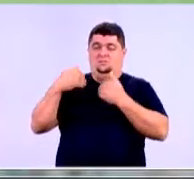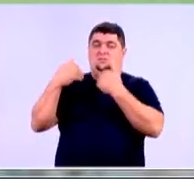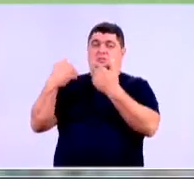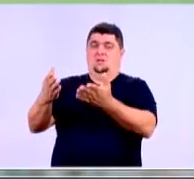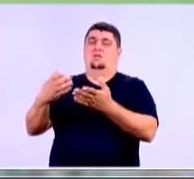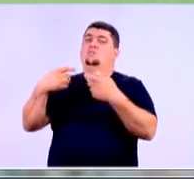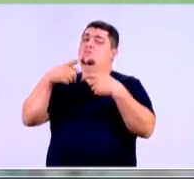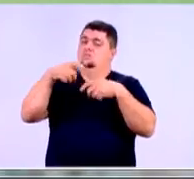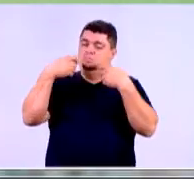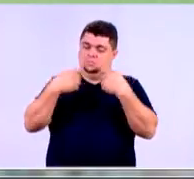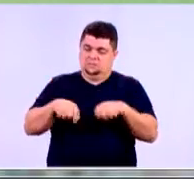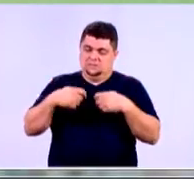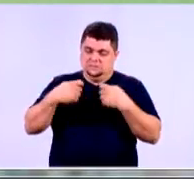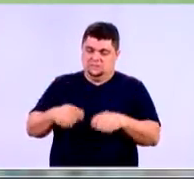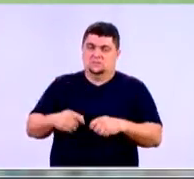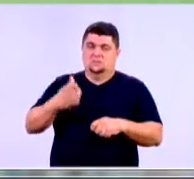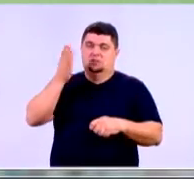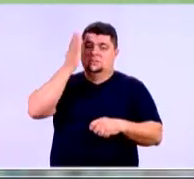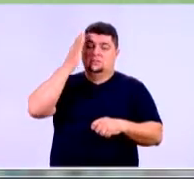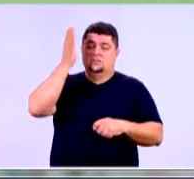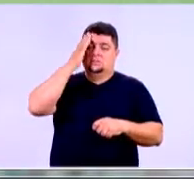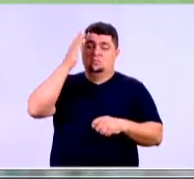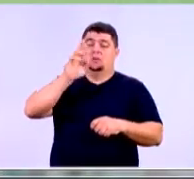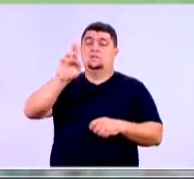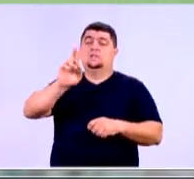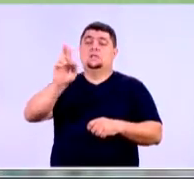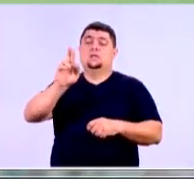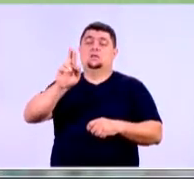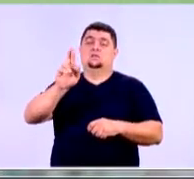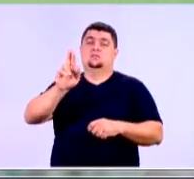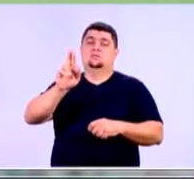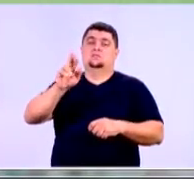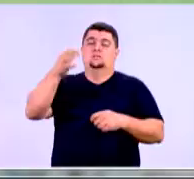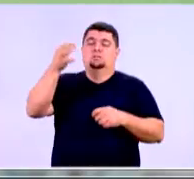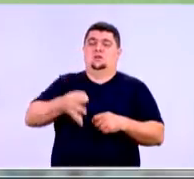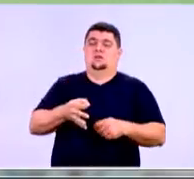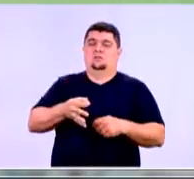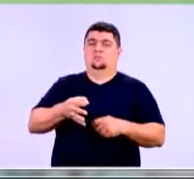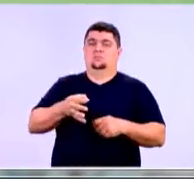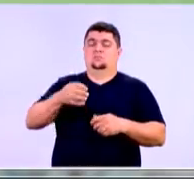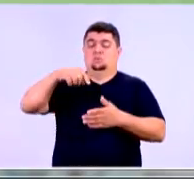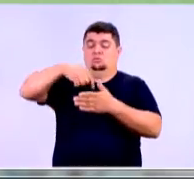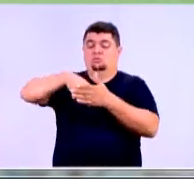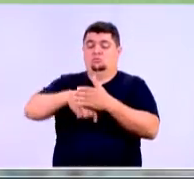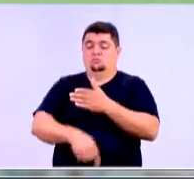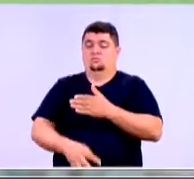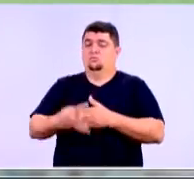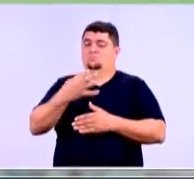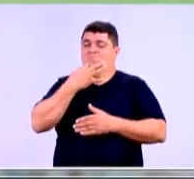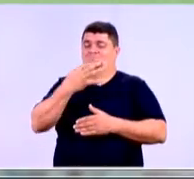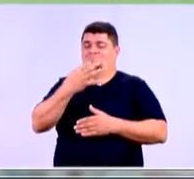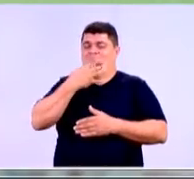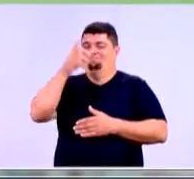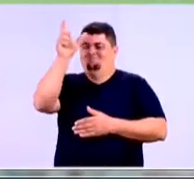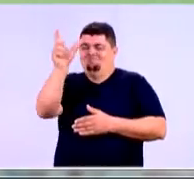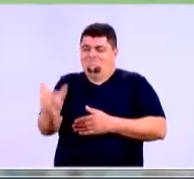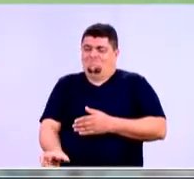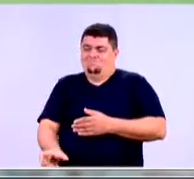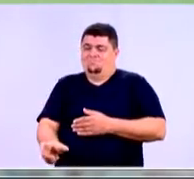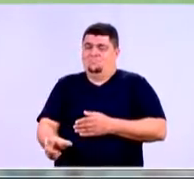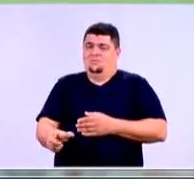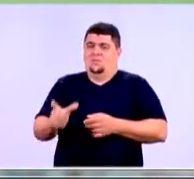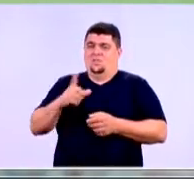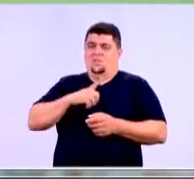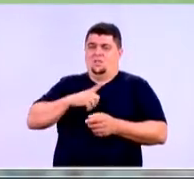você precisa também colher informações detalhadas sobre eles, conhecê-los melhor e formar um